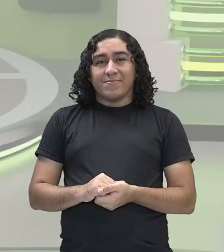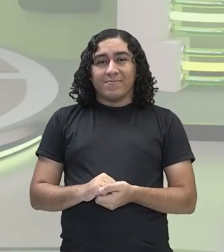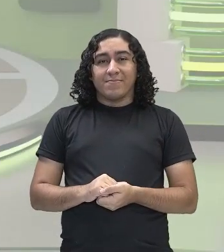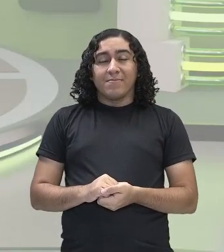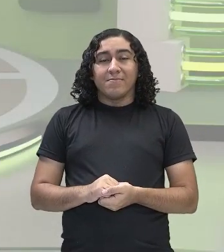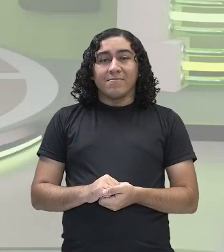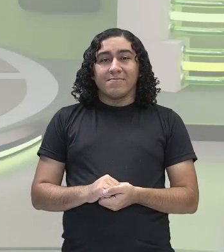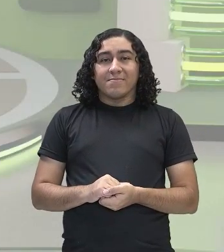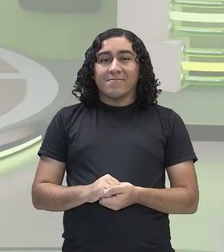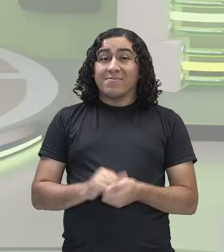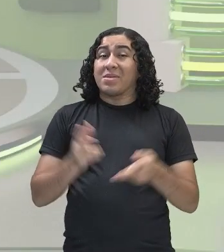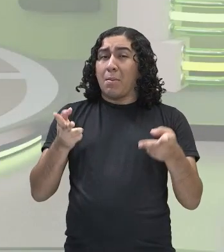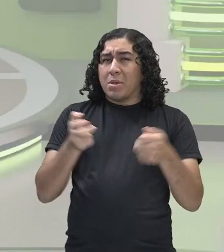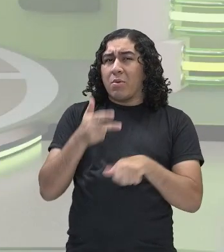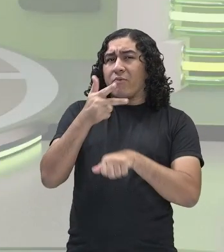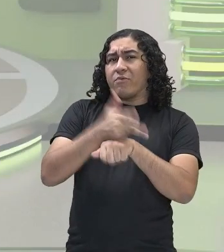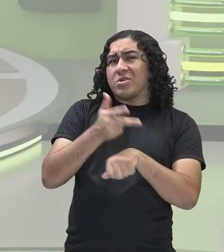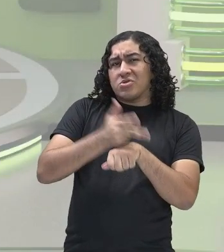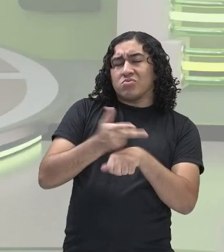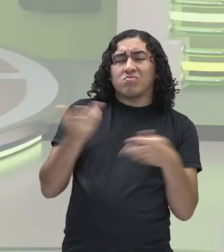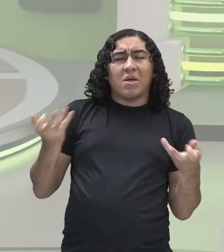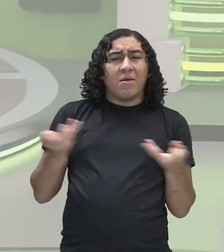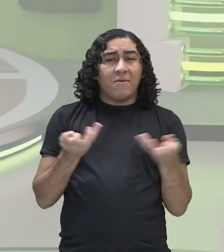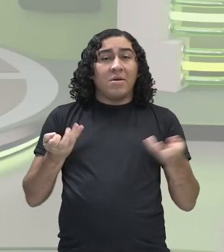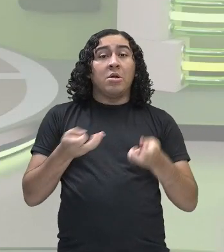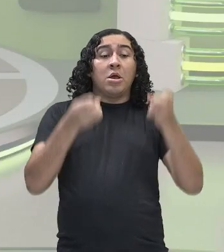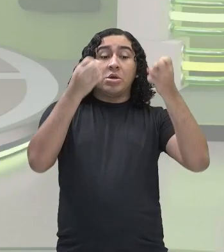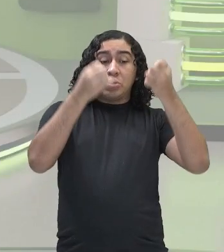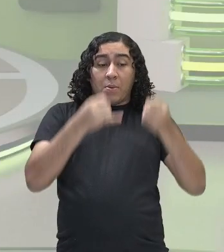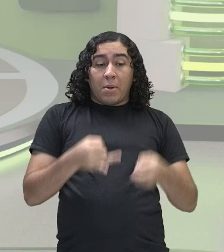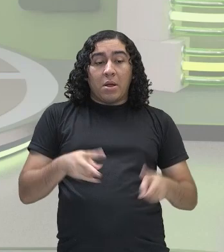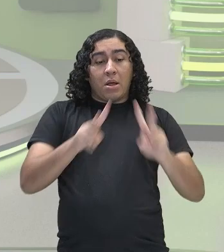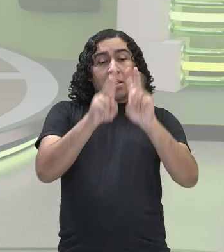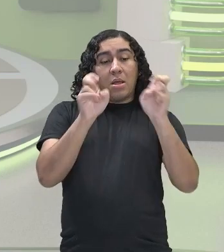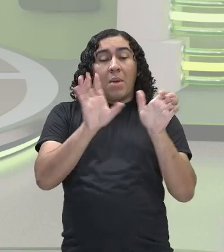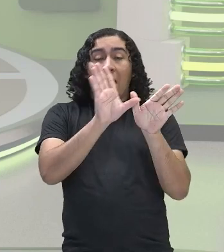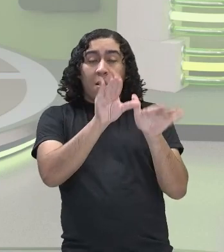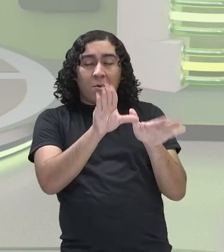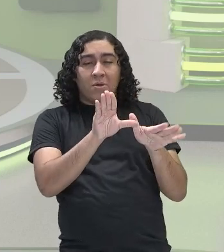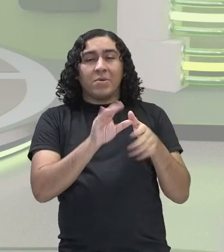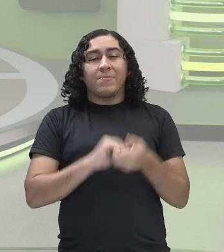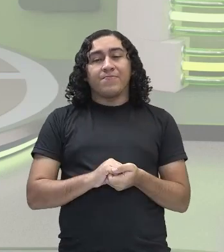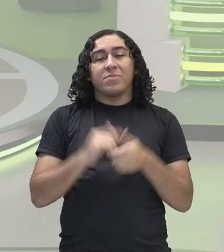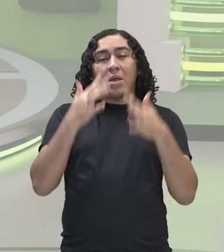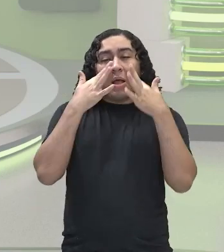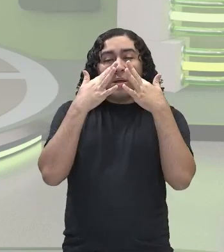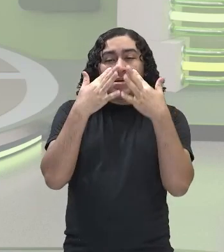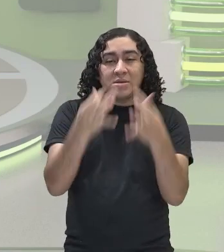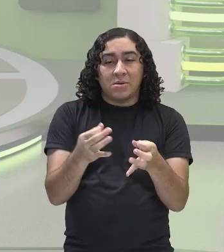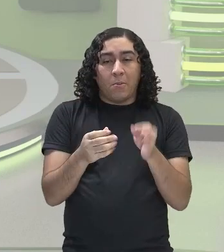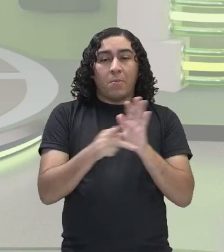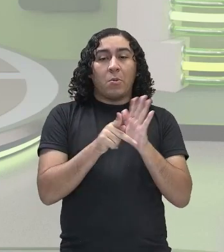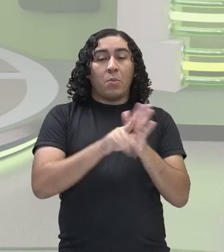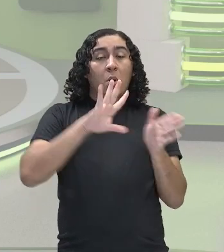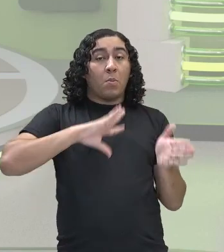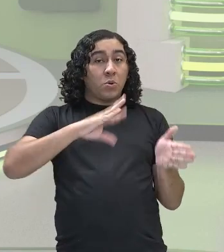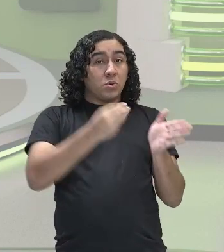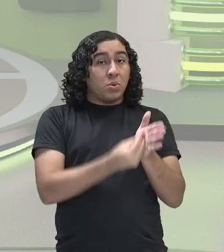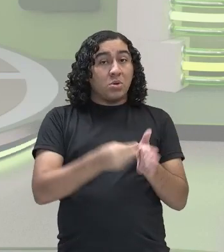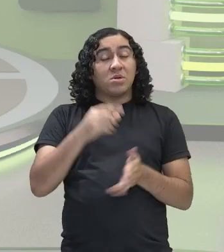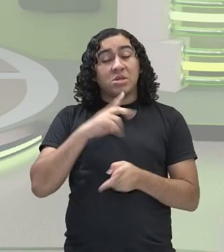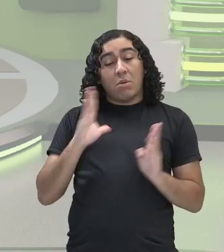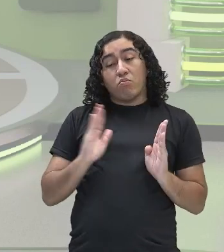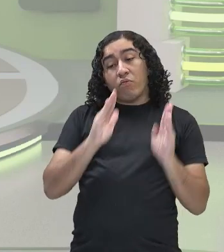Olha que VT mais rico, né? Falando sobre as aves. E eu chamo a atenção aí às aves da Amazônia, que eles deram